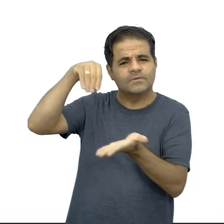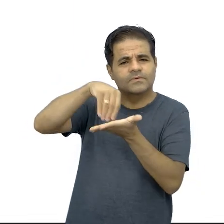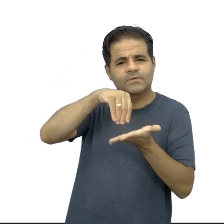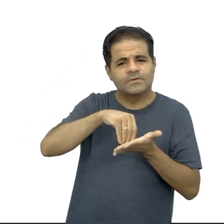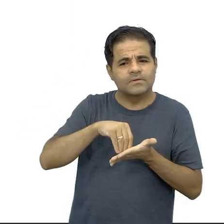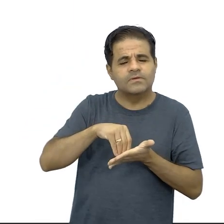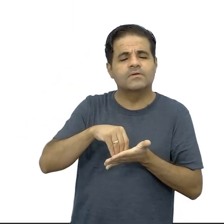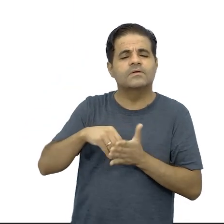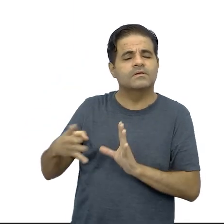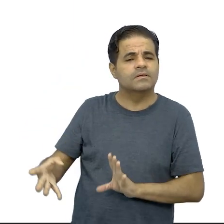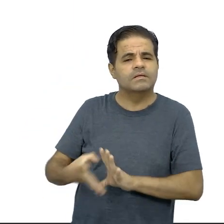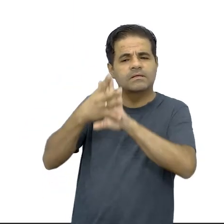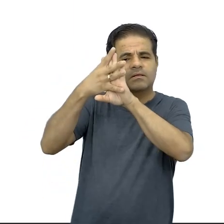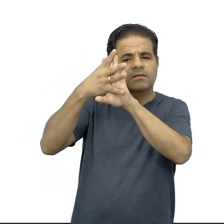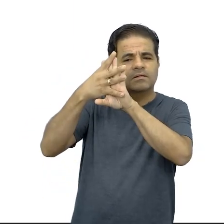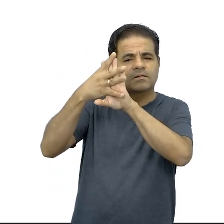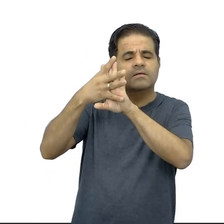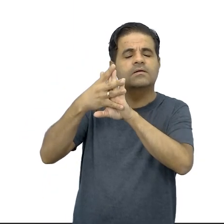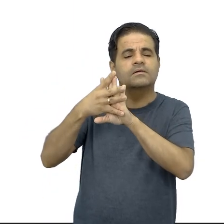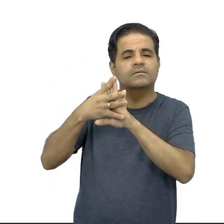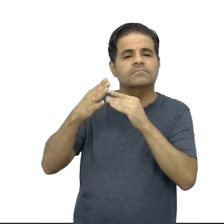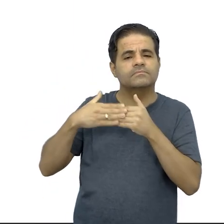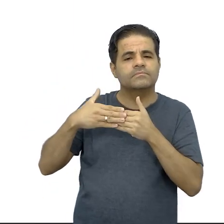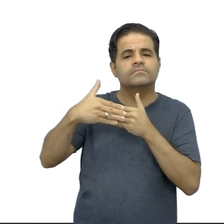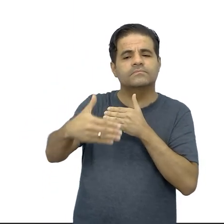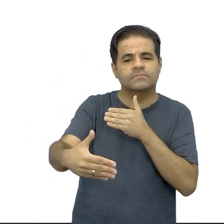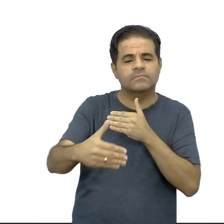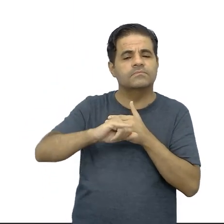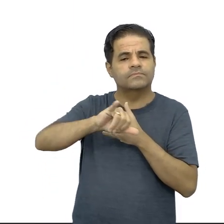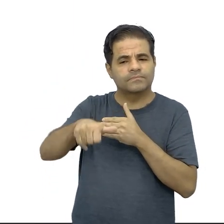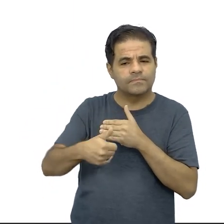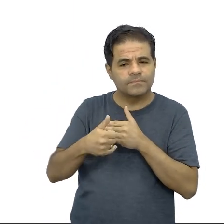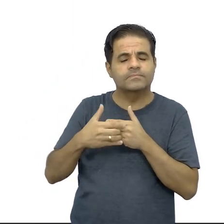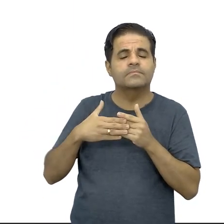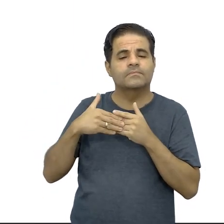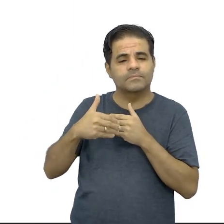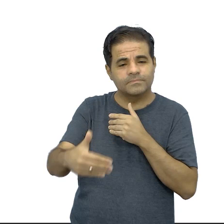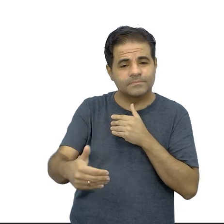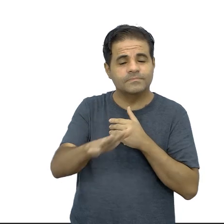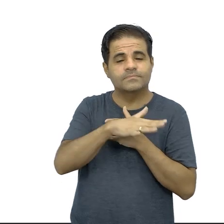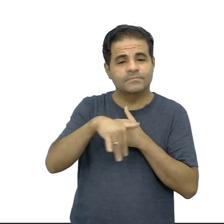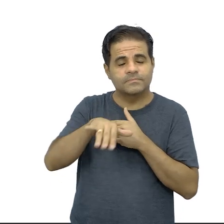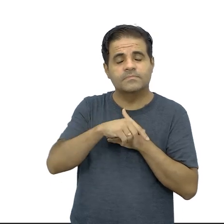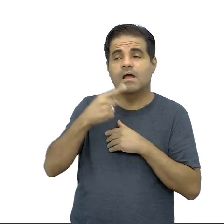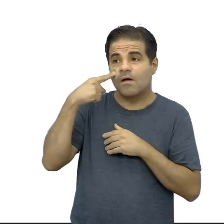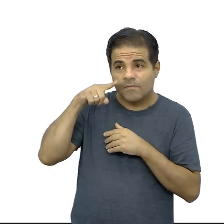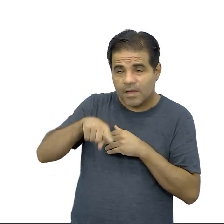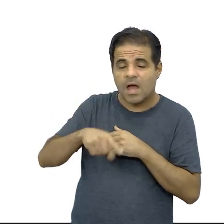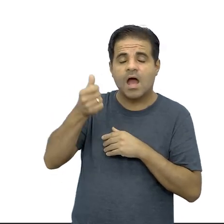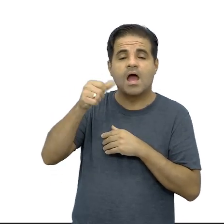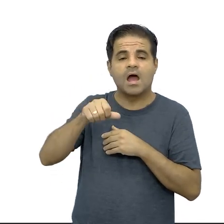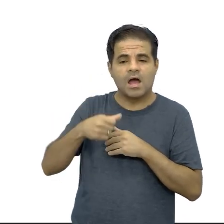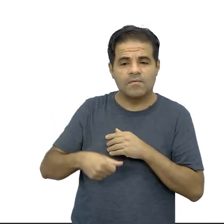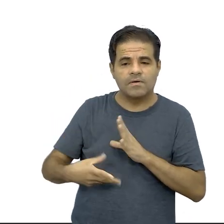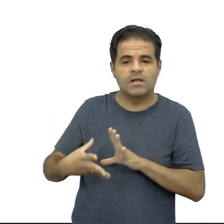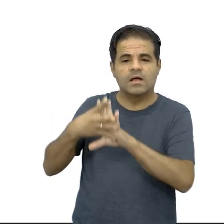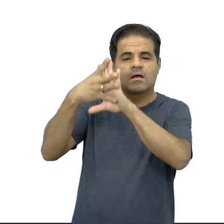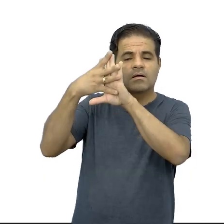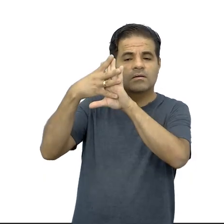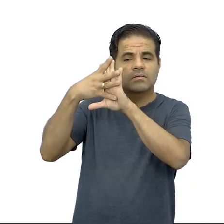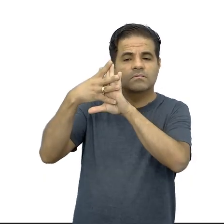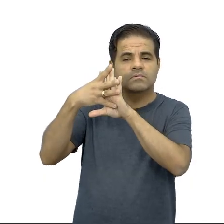elaboração dessa pauta. E também aproveite para avaliar a nossa pauta, porque é